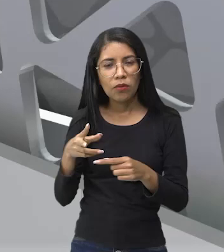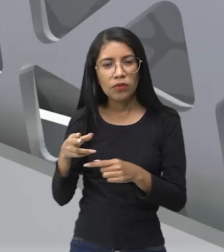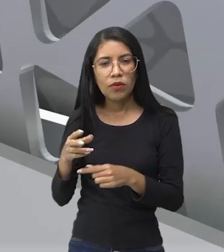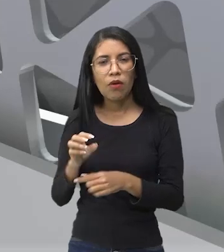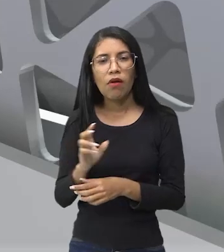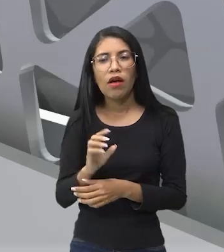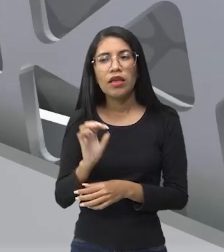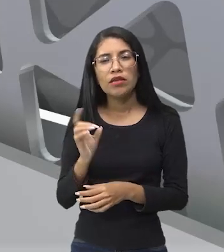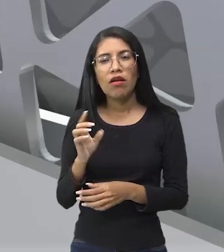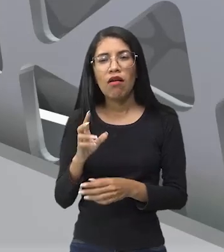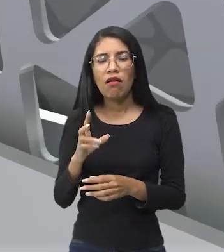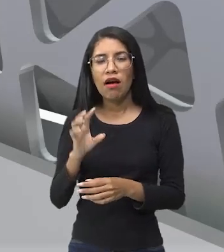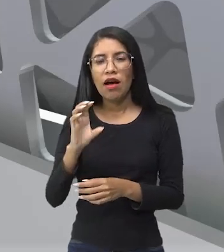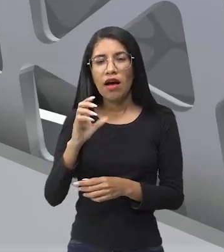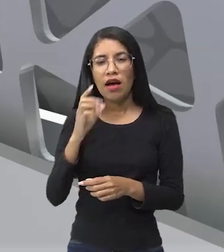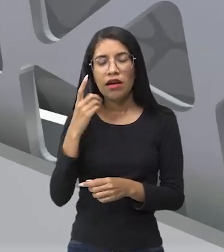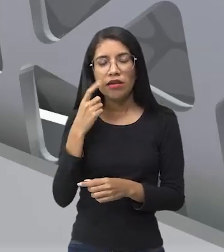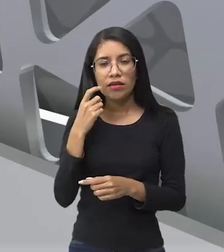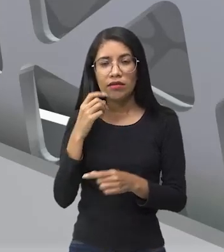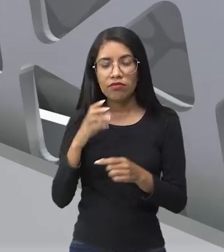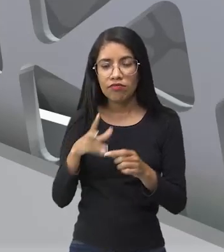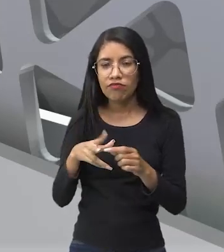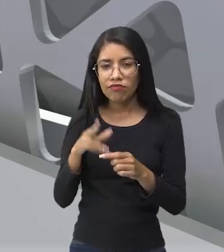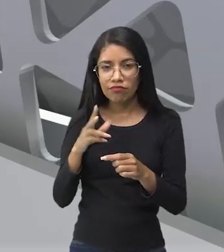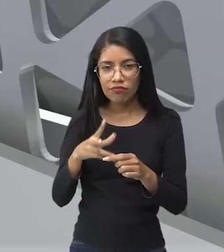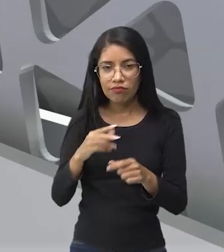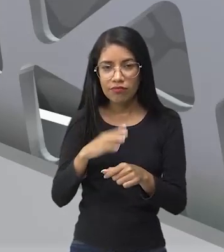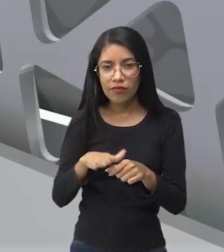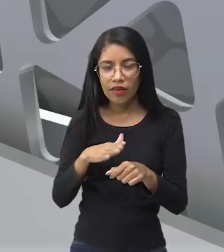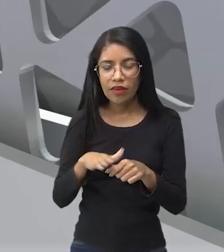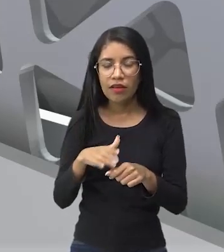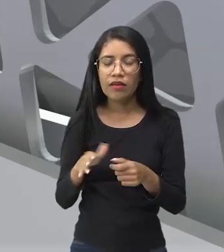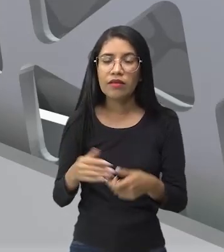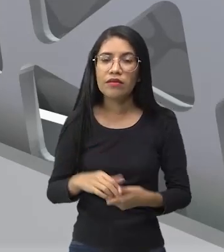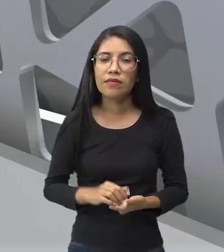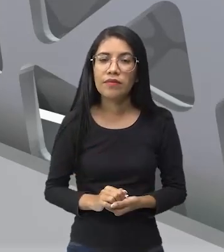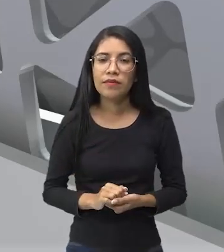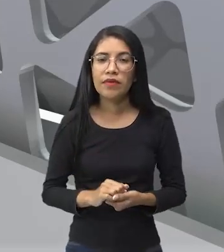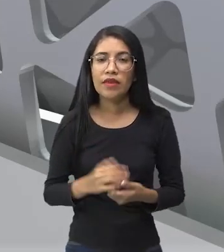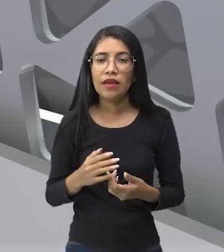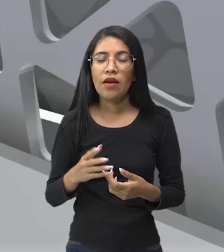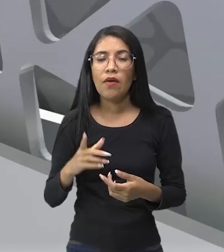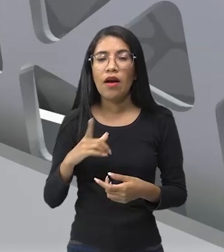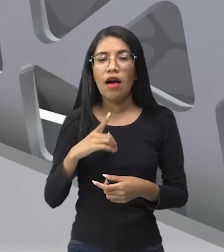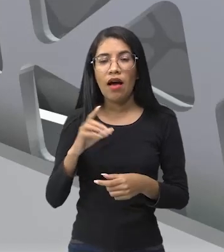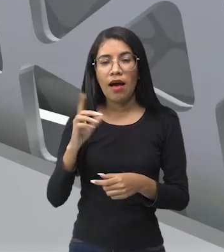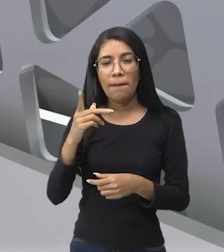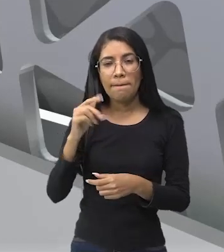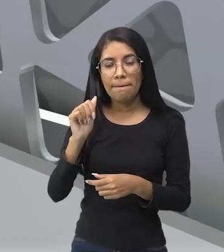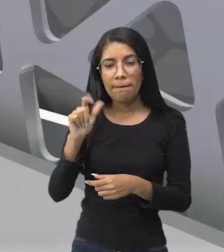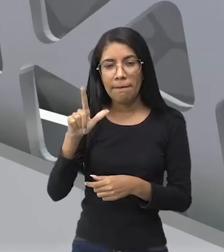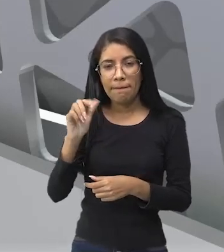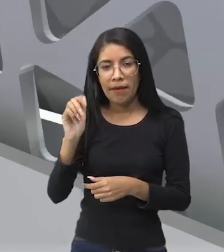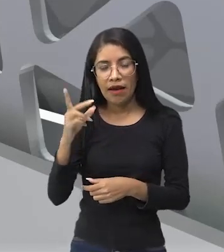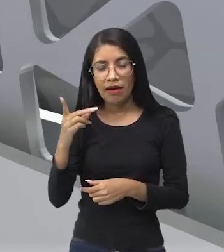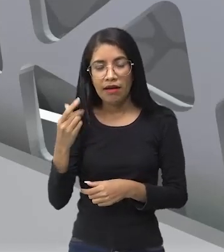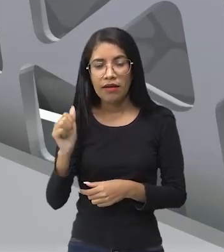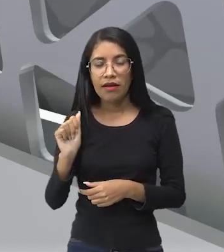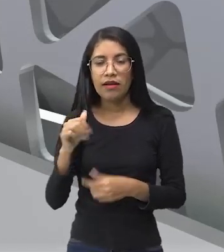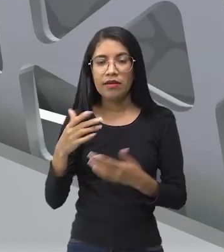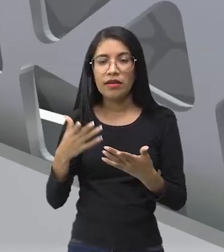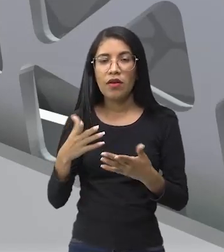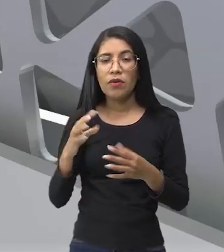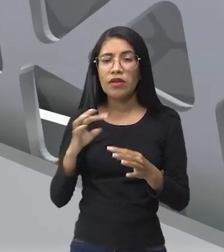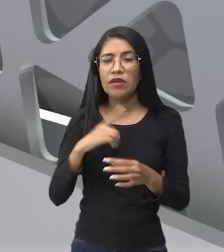a cebolinha de cabeça como a outra cebolinha. Então, a palha da cebolinha, não é verdade? Então,